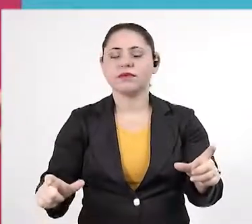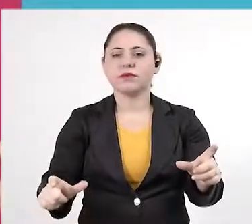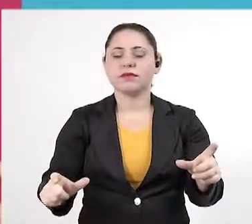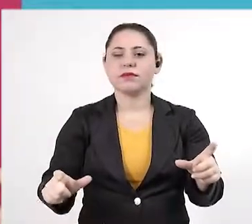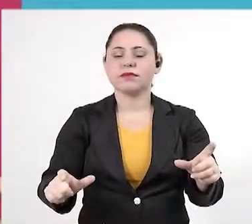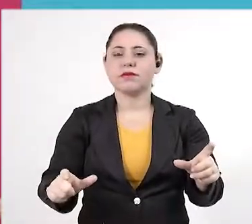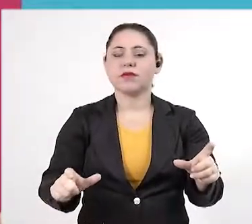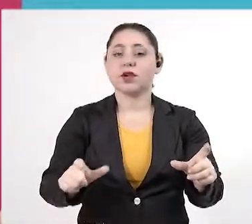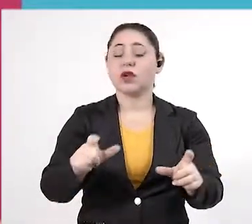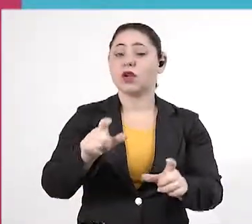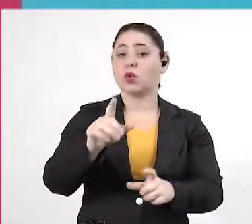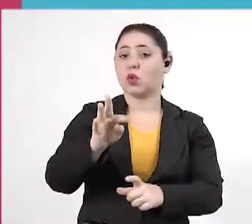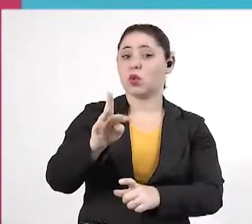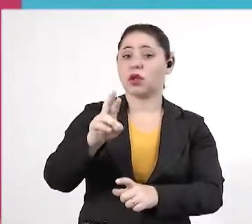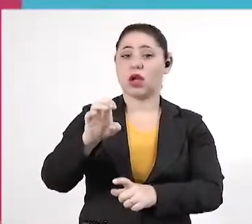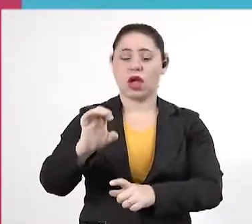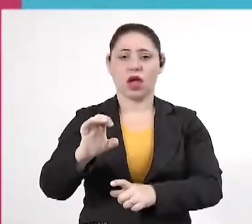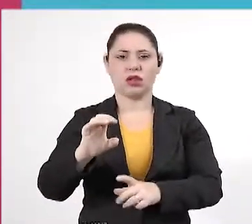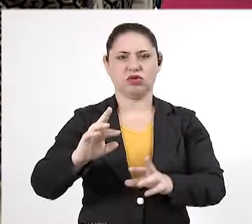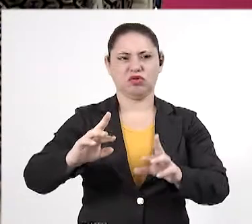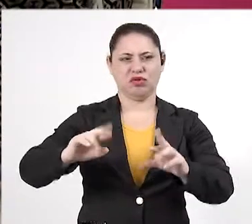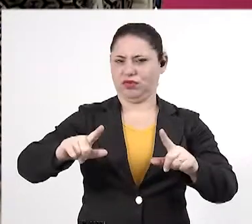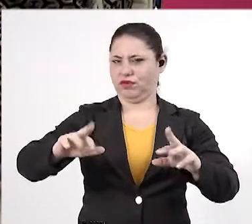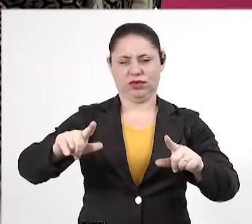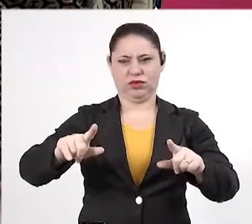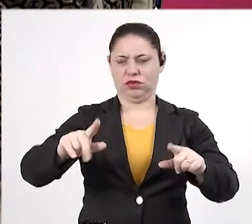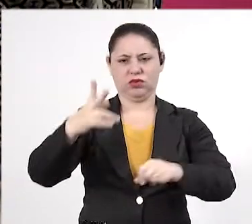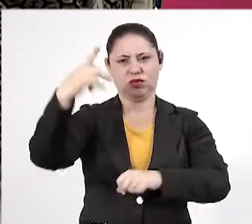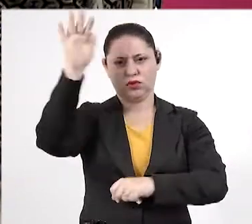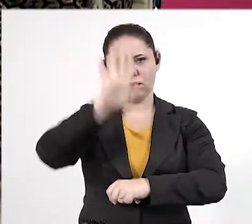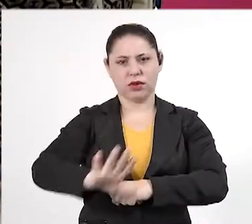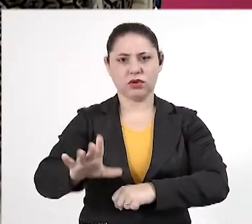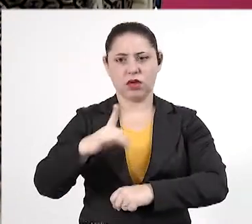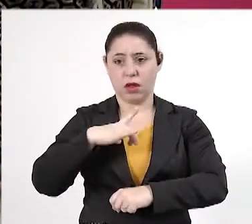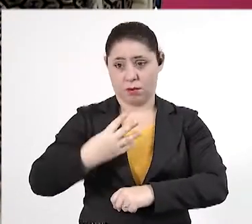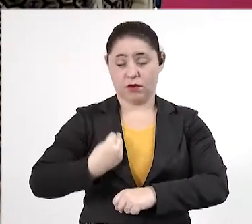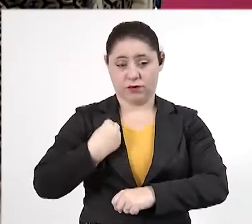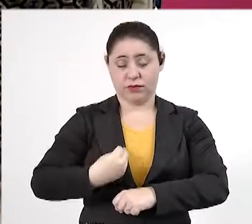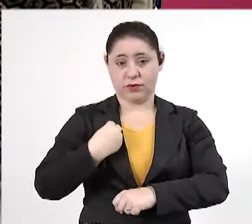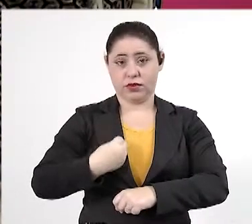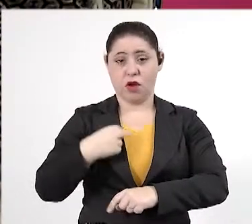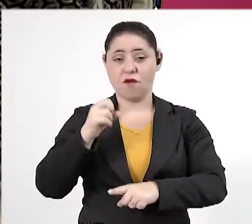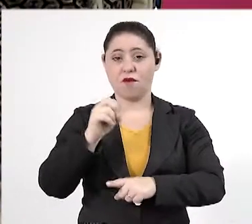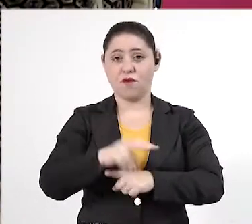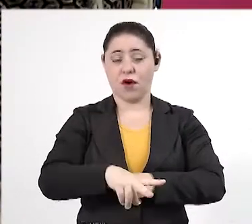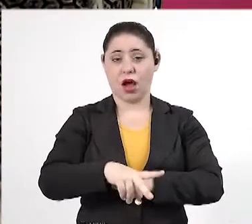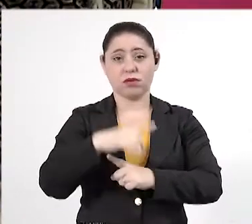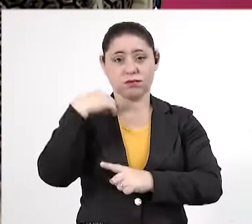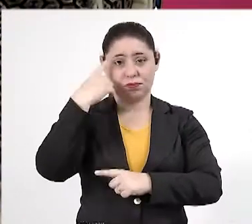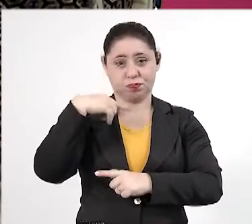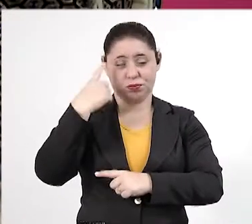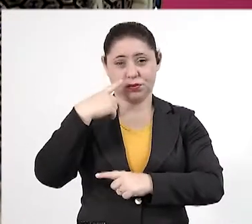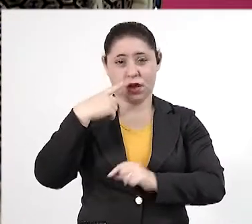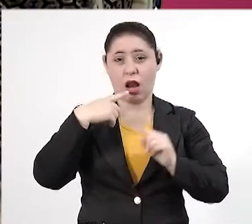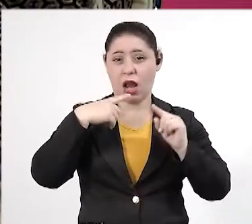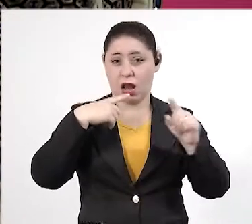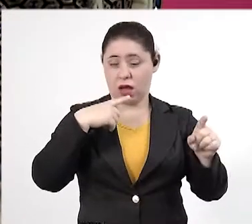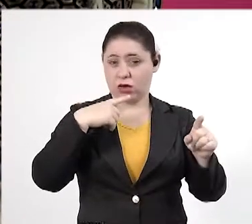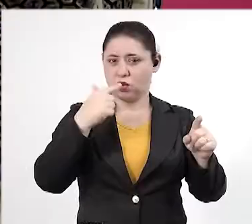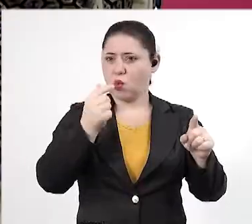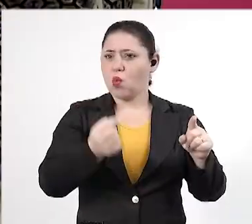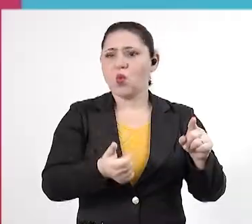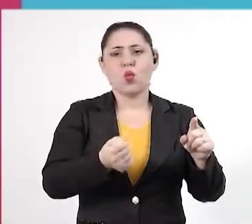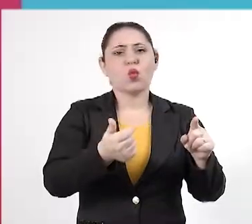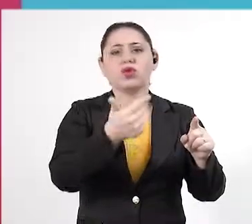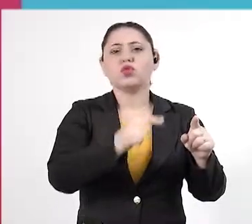no tribunal, não diferente do resto do Brasil, né? A época que eu estive lá ocupando a vaga da advocacia,